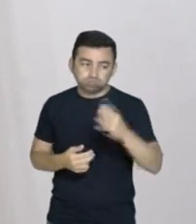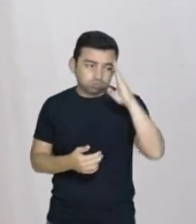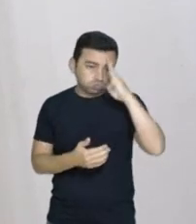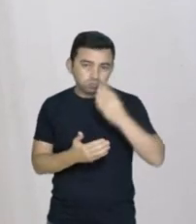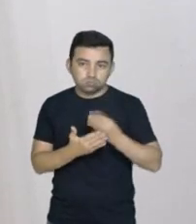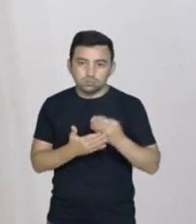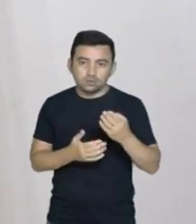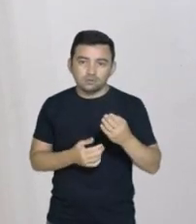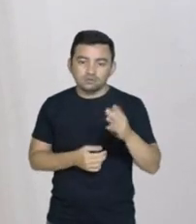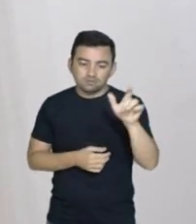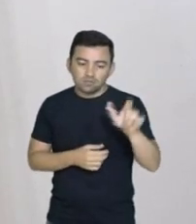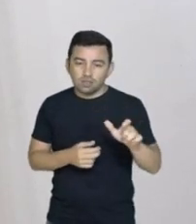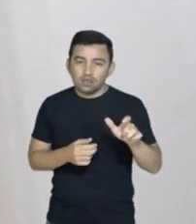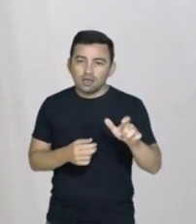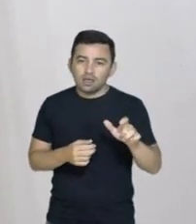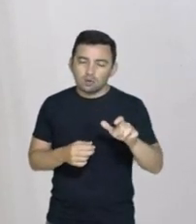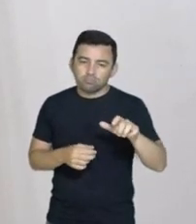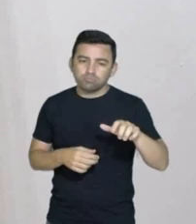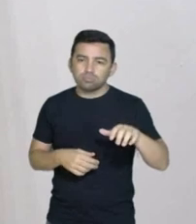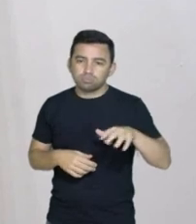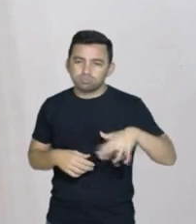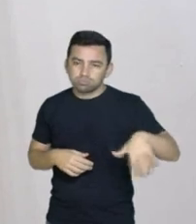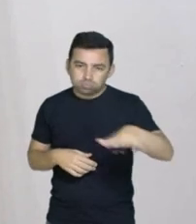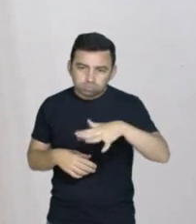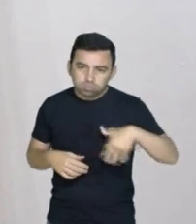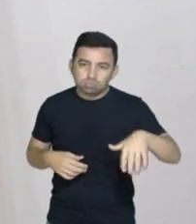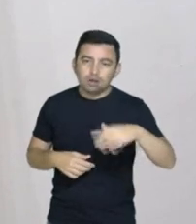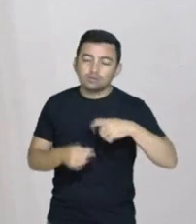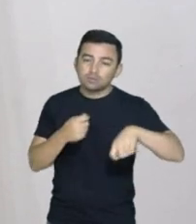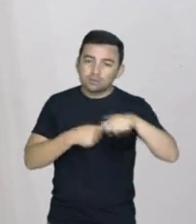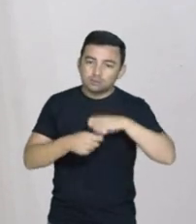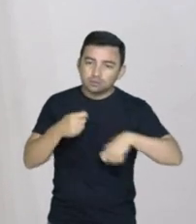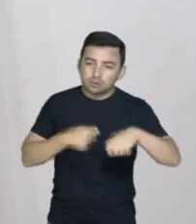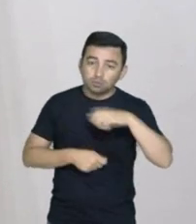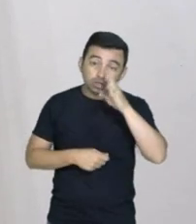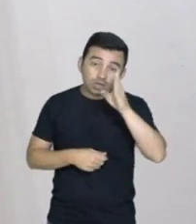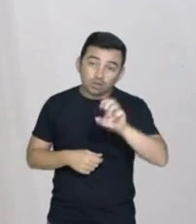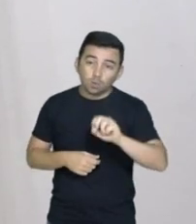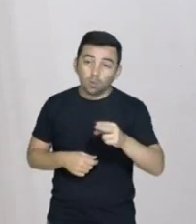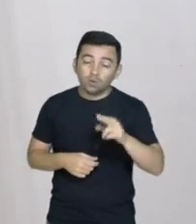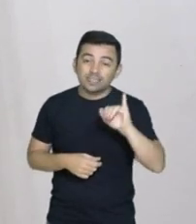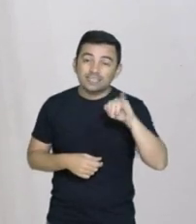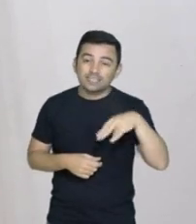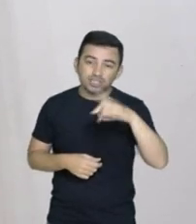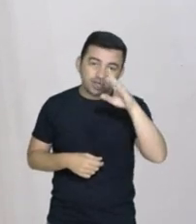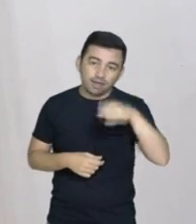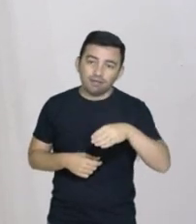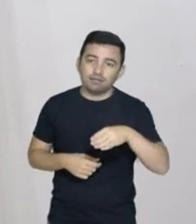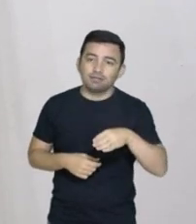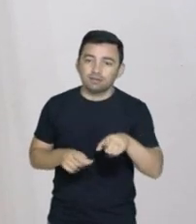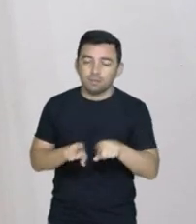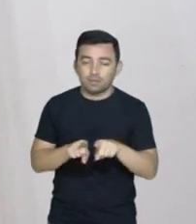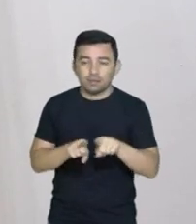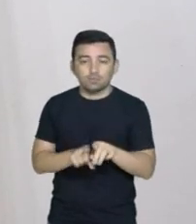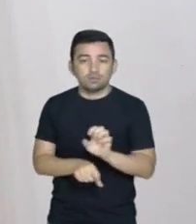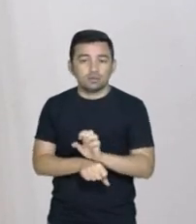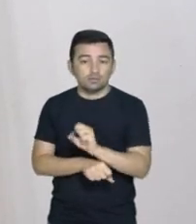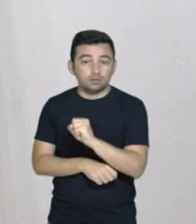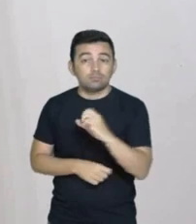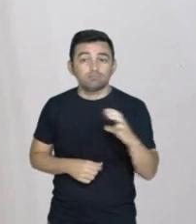em órgãos da administração direta ou indireta no Estado de Santa Catarina